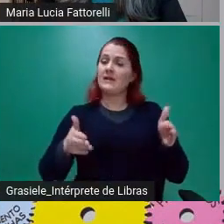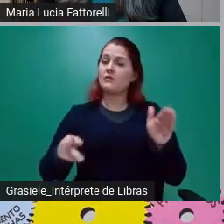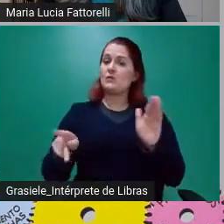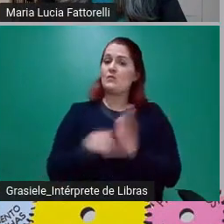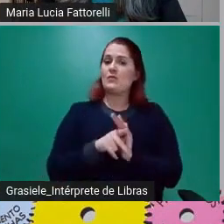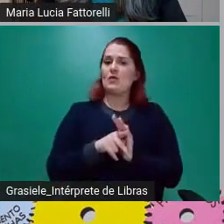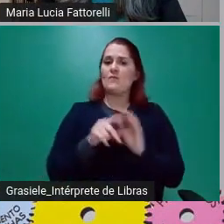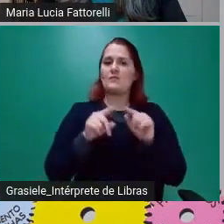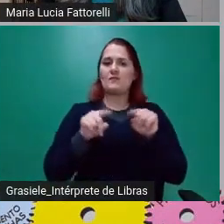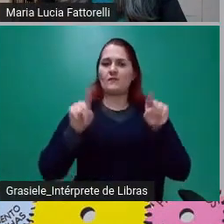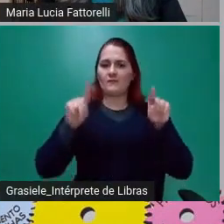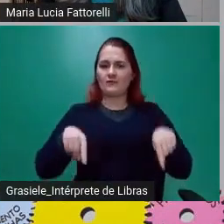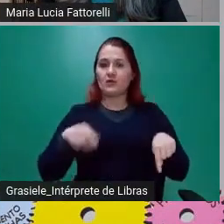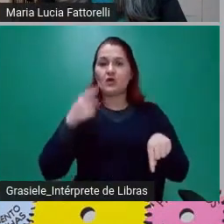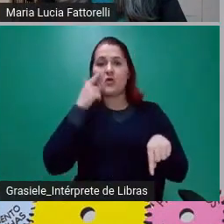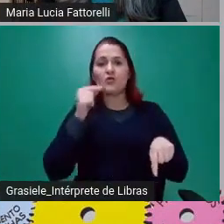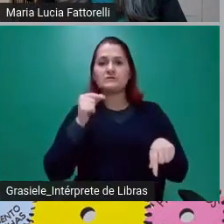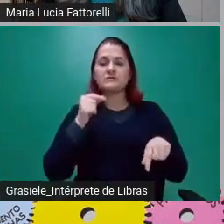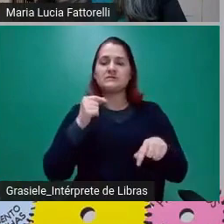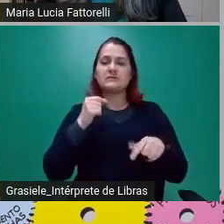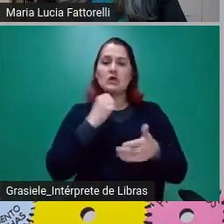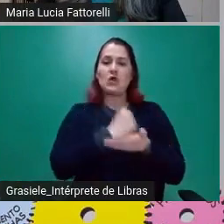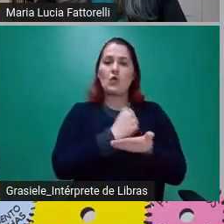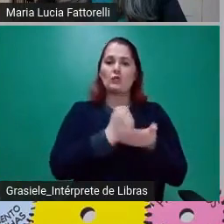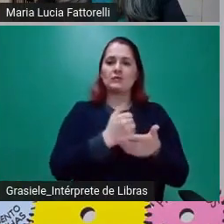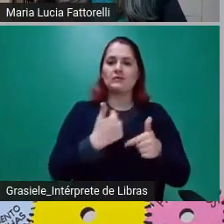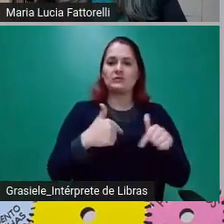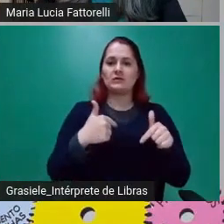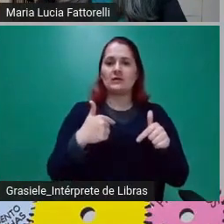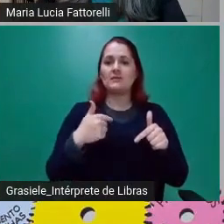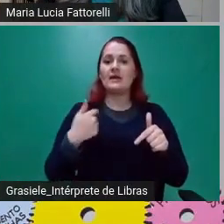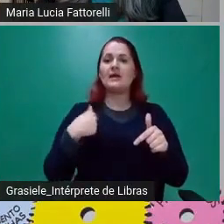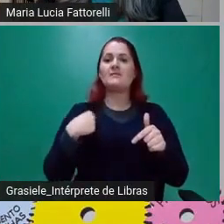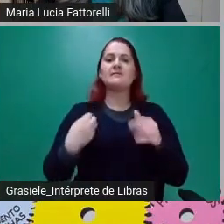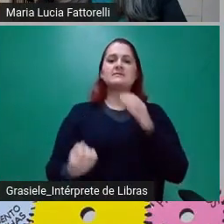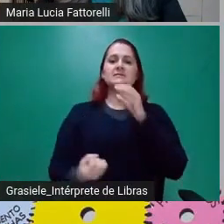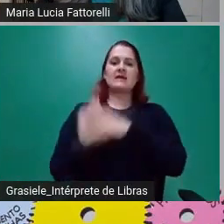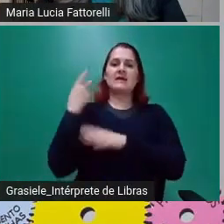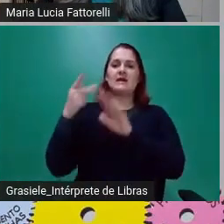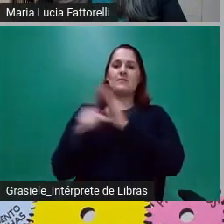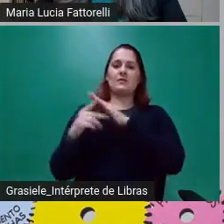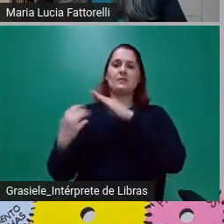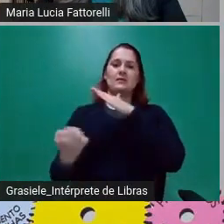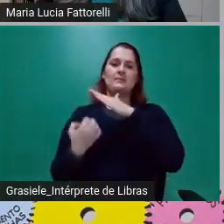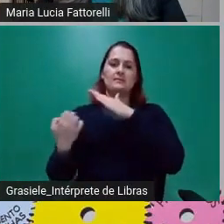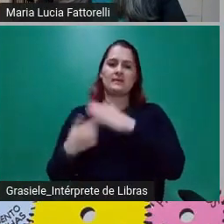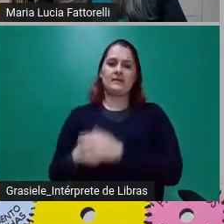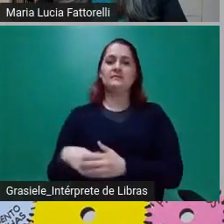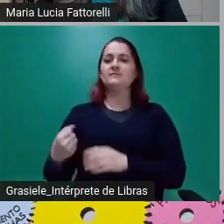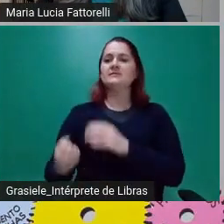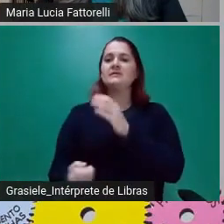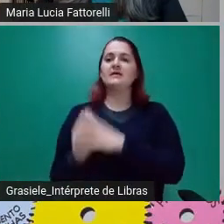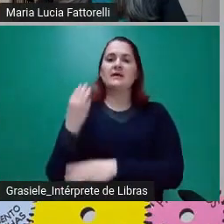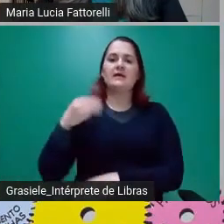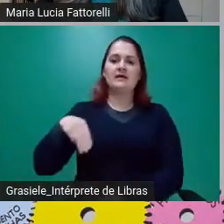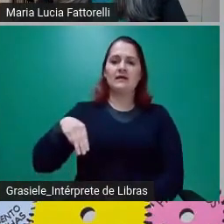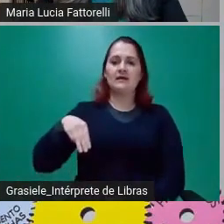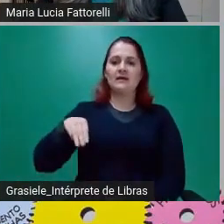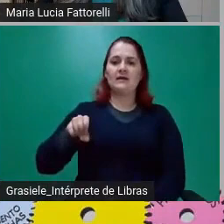conseguir alguma formalidade, ele se torna um empreendedor. Ele tem lá o seu MEI, o